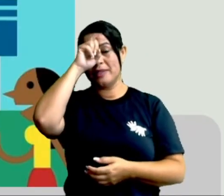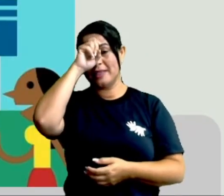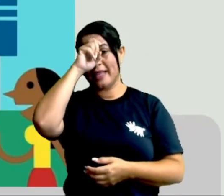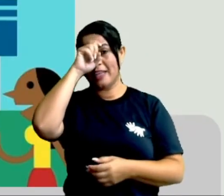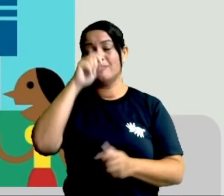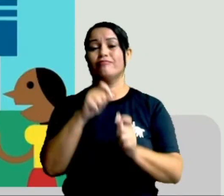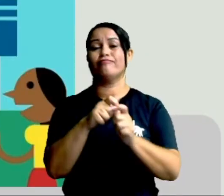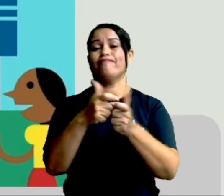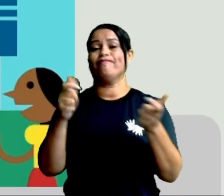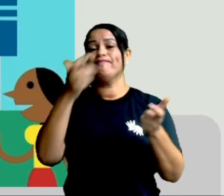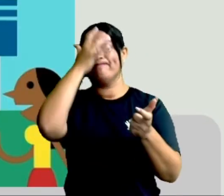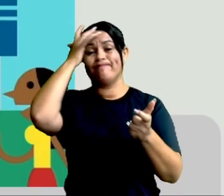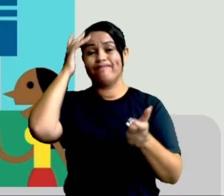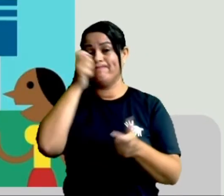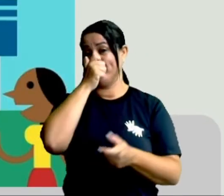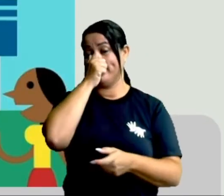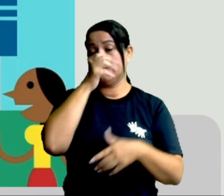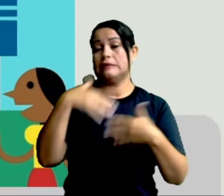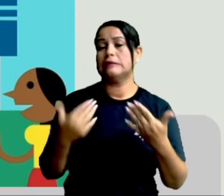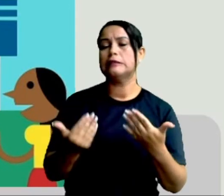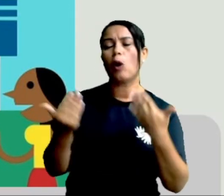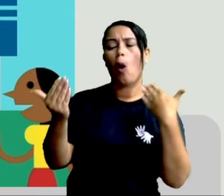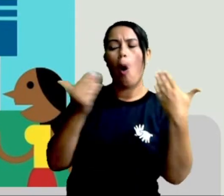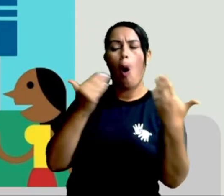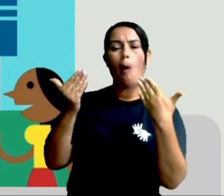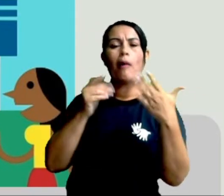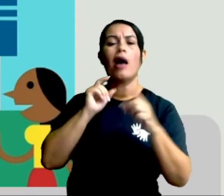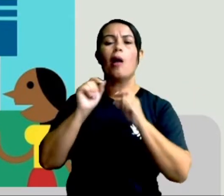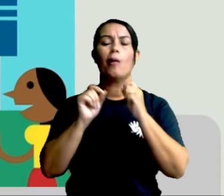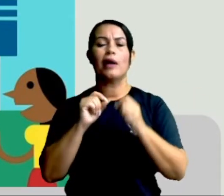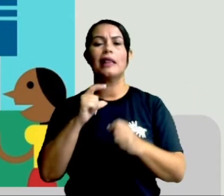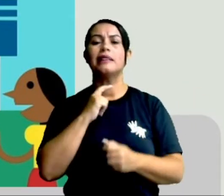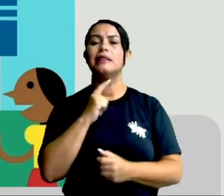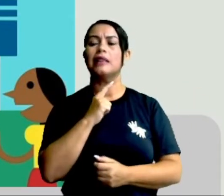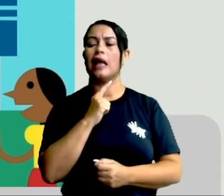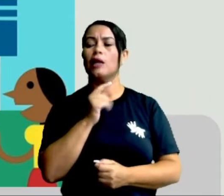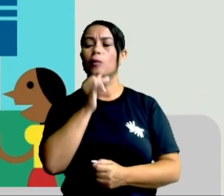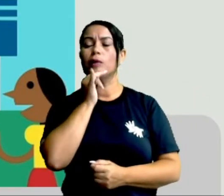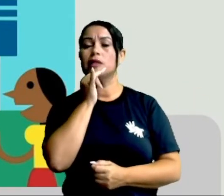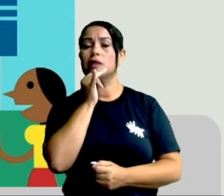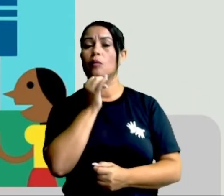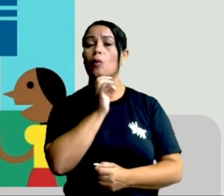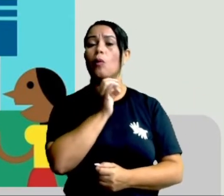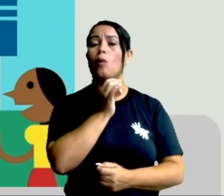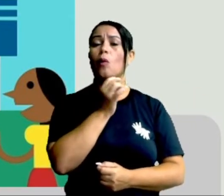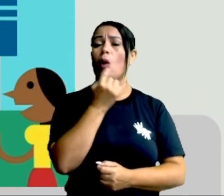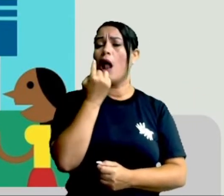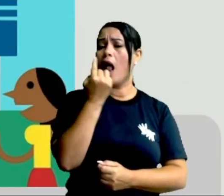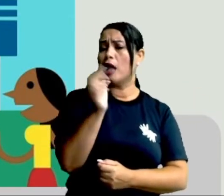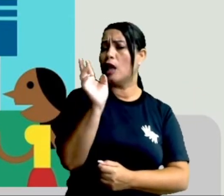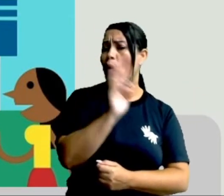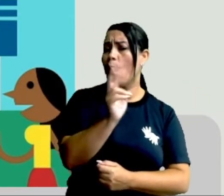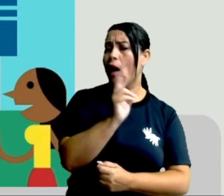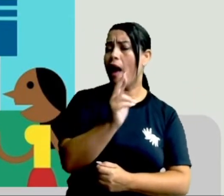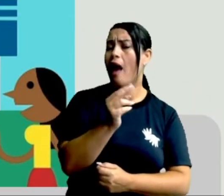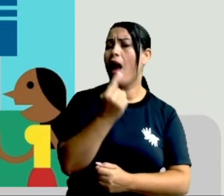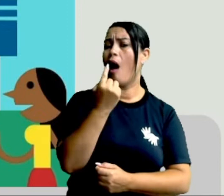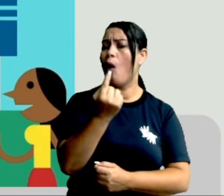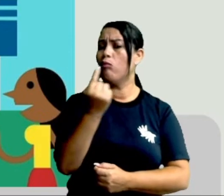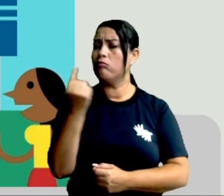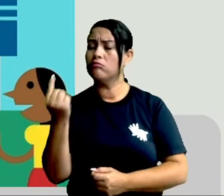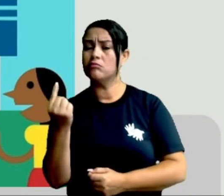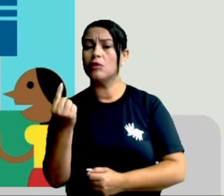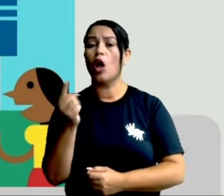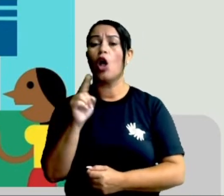fizer um comparativo, a gente vai ver que para cada real que é investido em saneamento básico, a gente vai